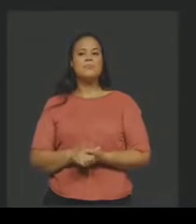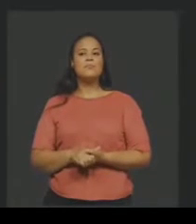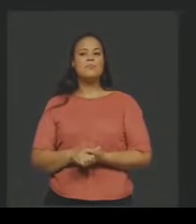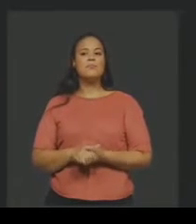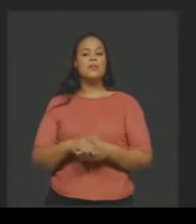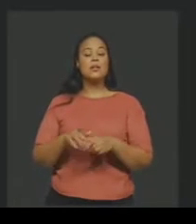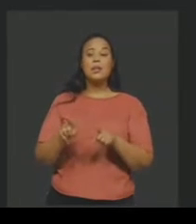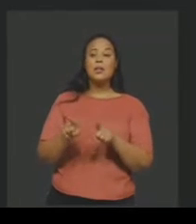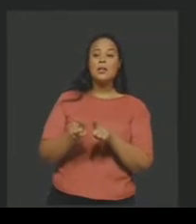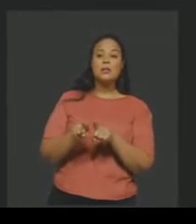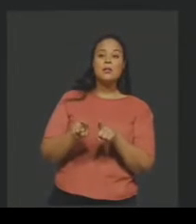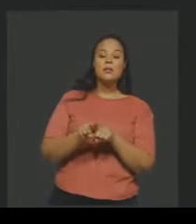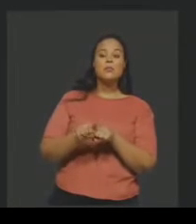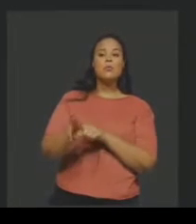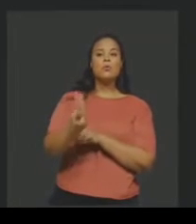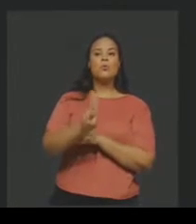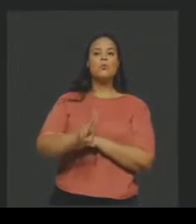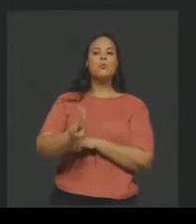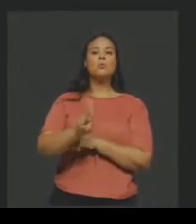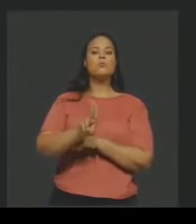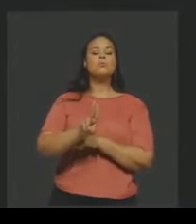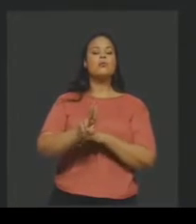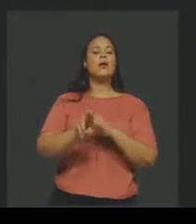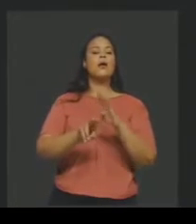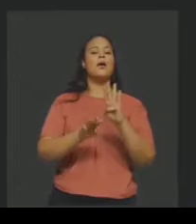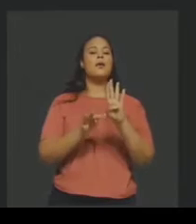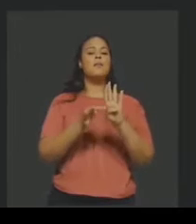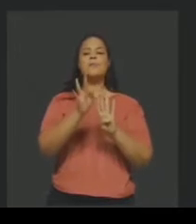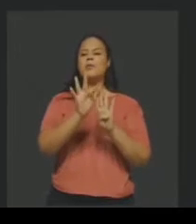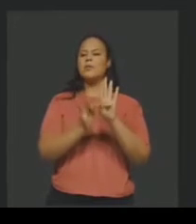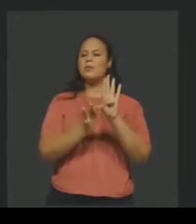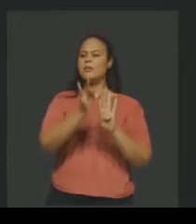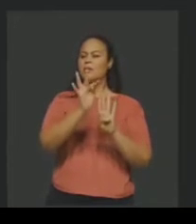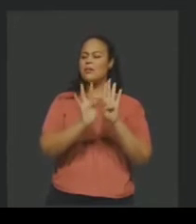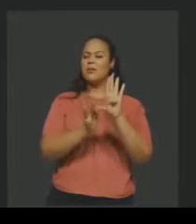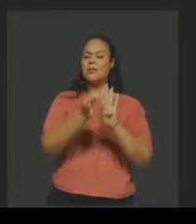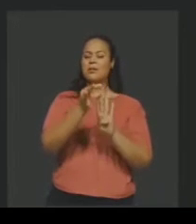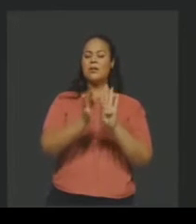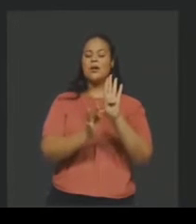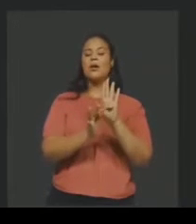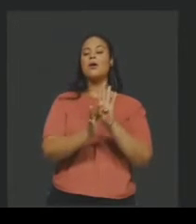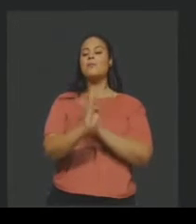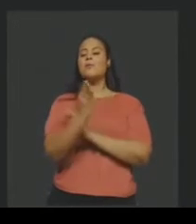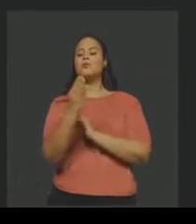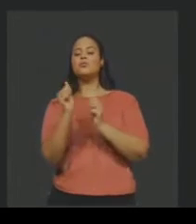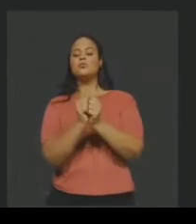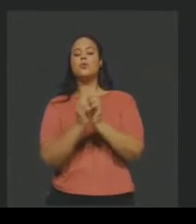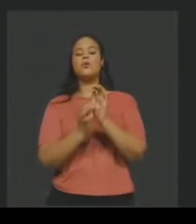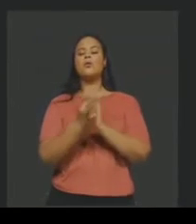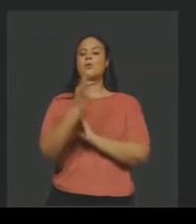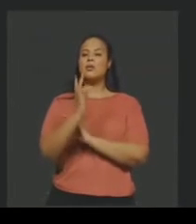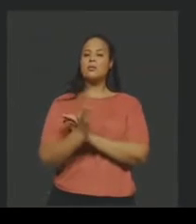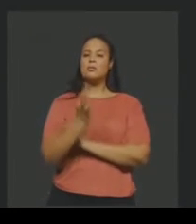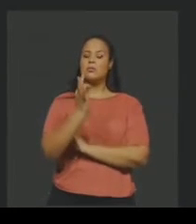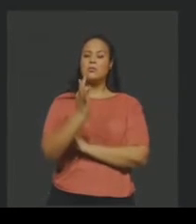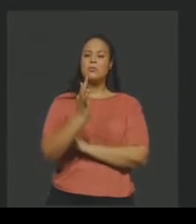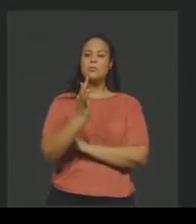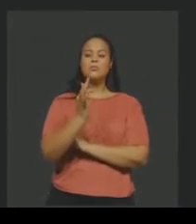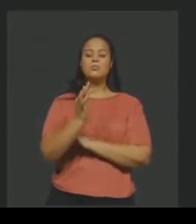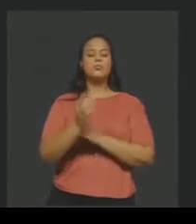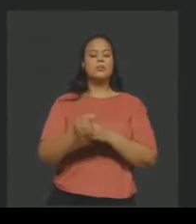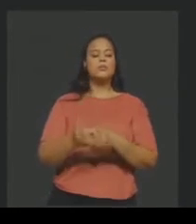E, finalmente, o uso das bactérias na biotecnologia, que é uma área que visa desenvolver produtos, como eu disse aqui, inclusive